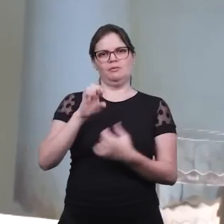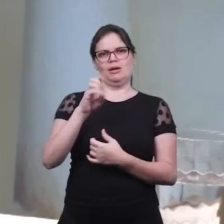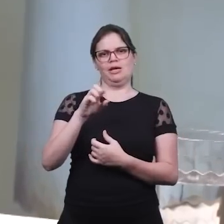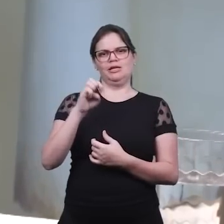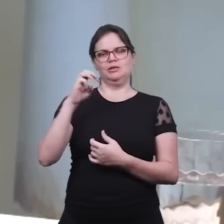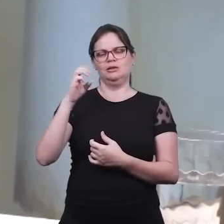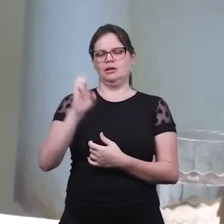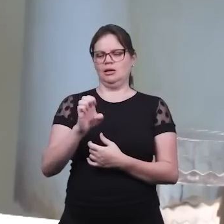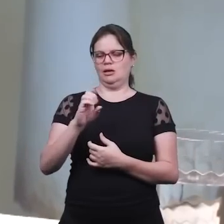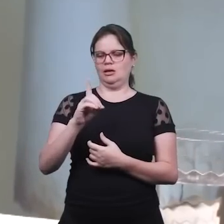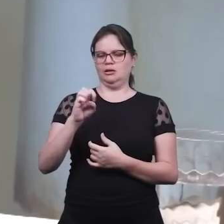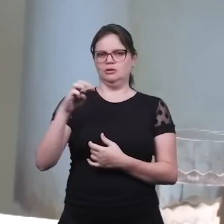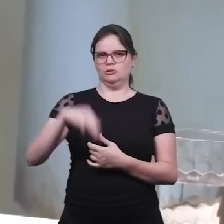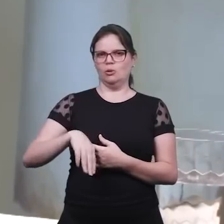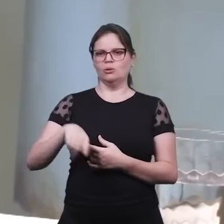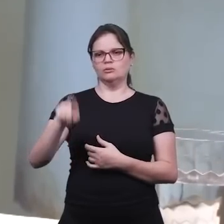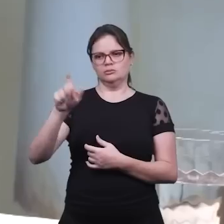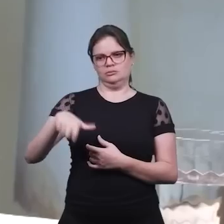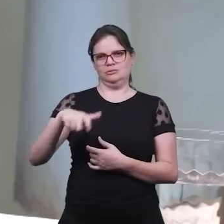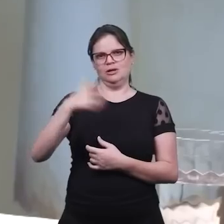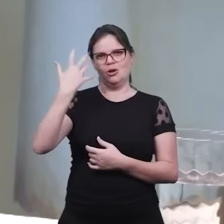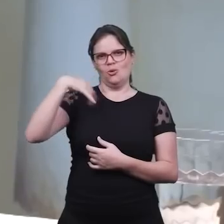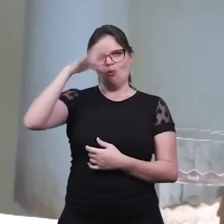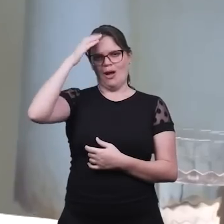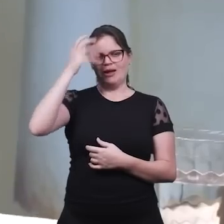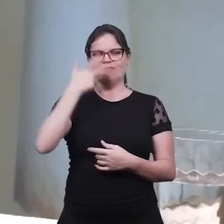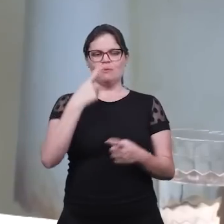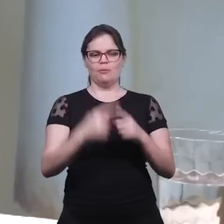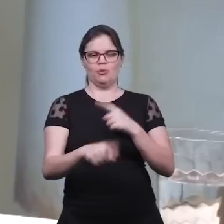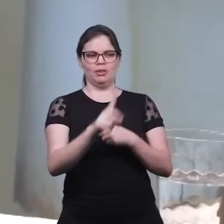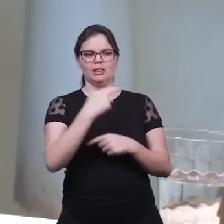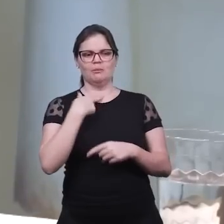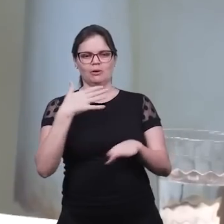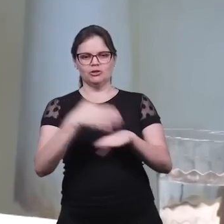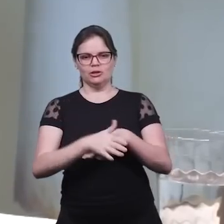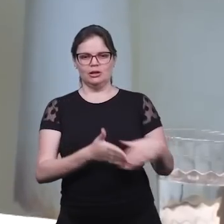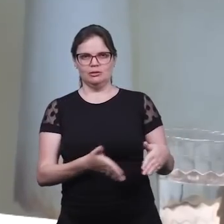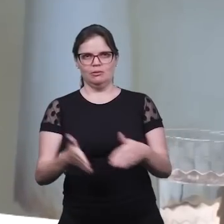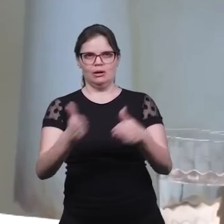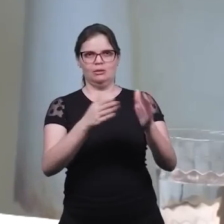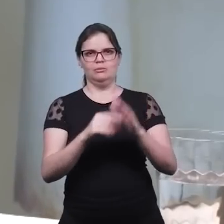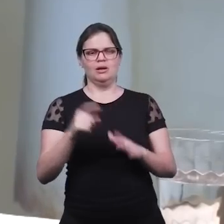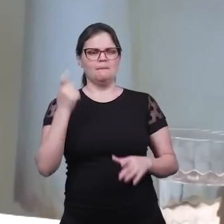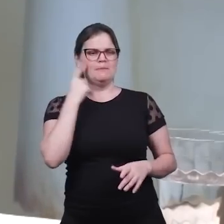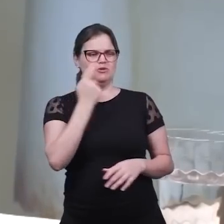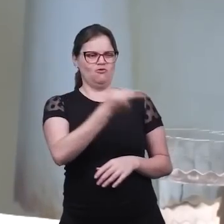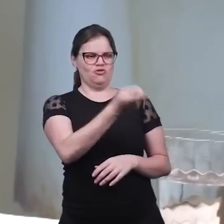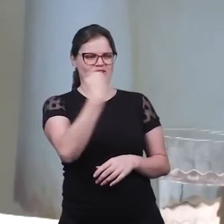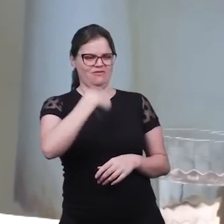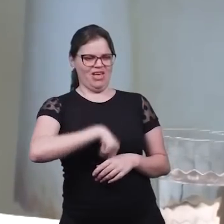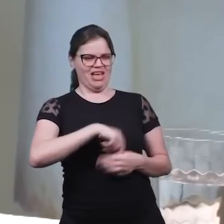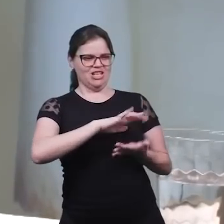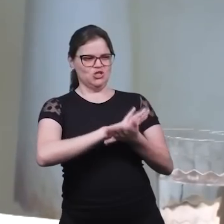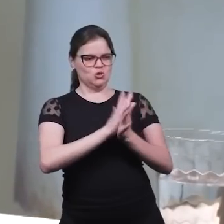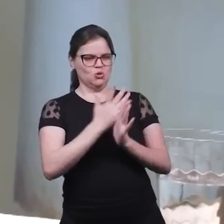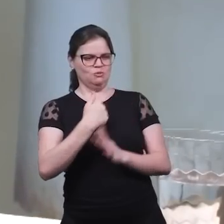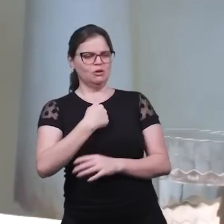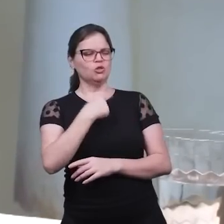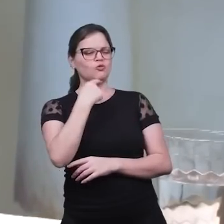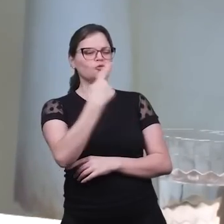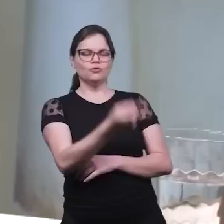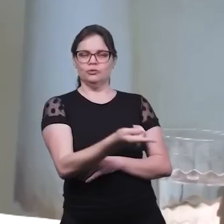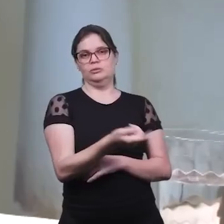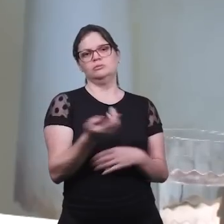A soberba destrói o homem. O homem se sente o máximo, igual Edom falou, ninguém vai me pegar aqui em Petra, né? Altas montanhas